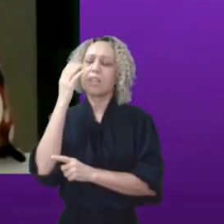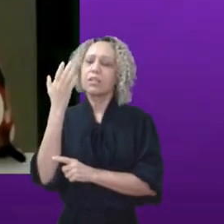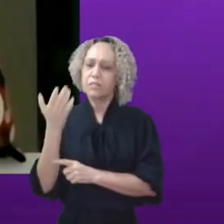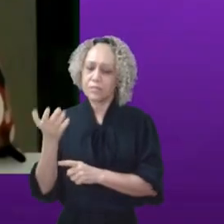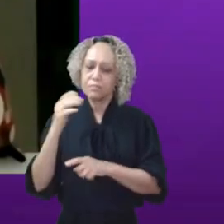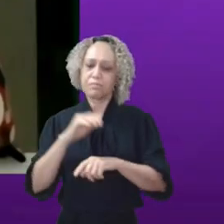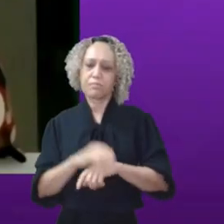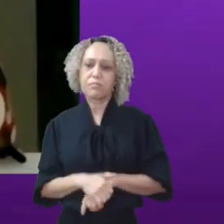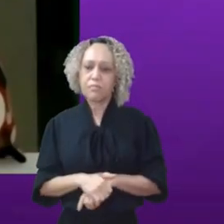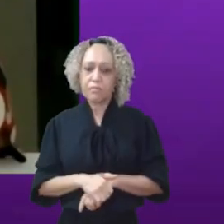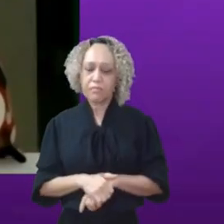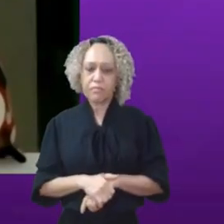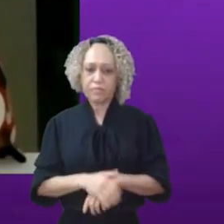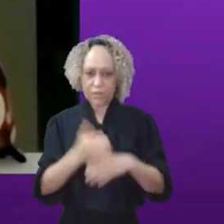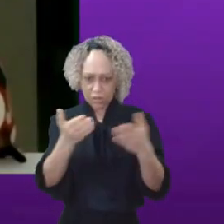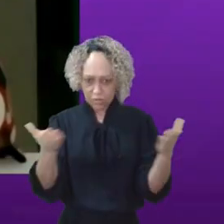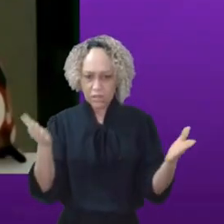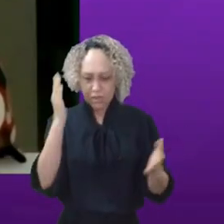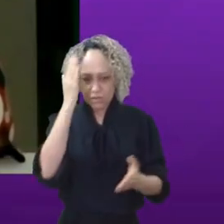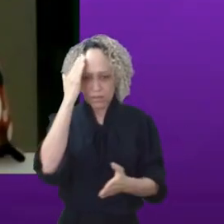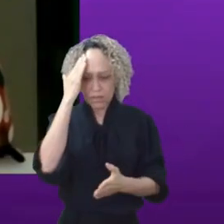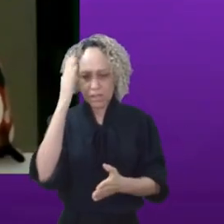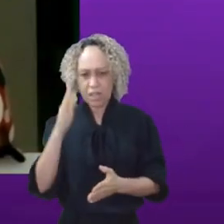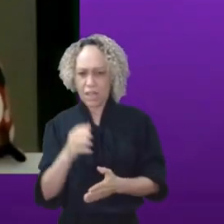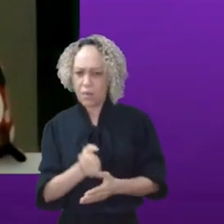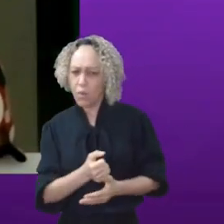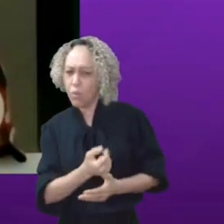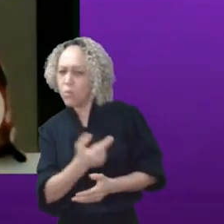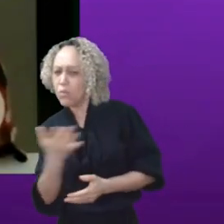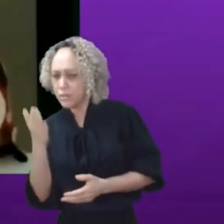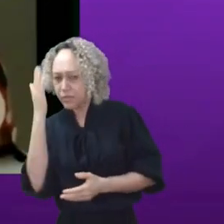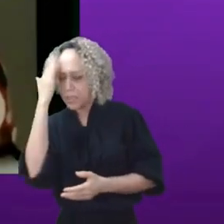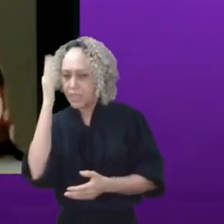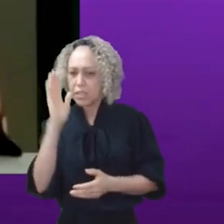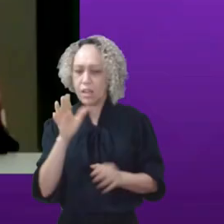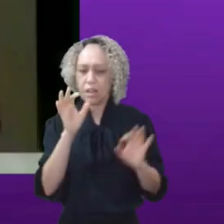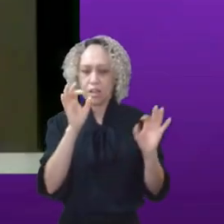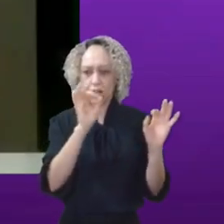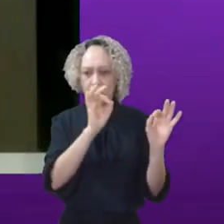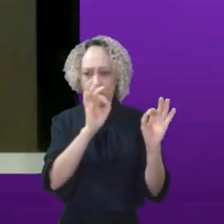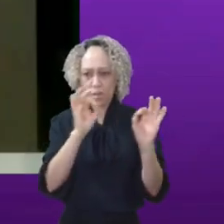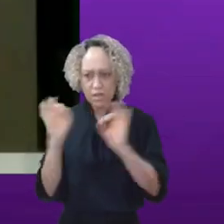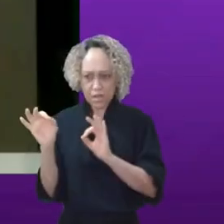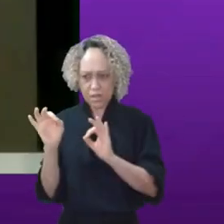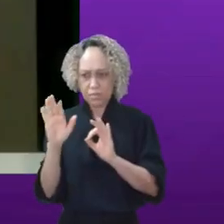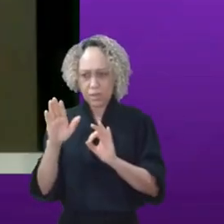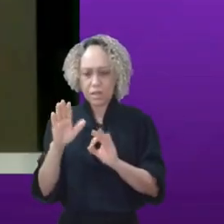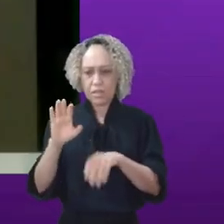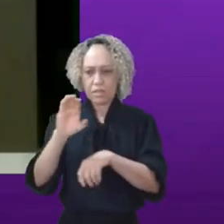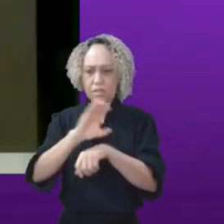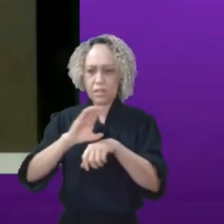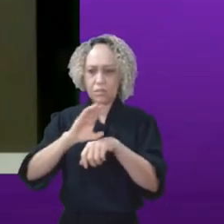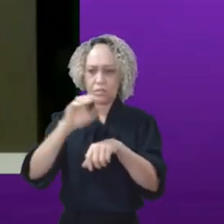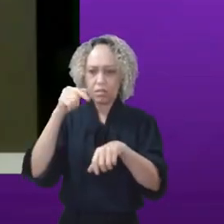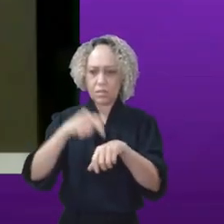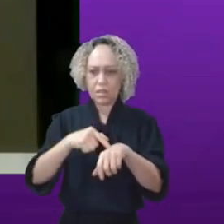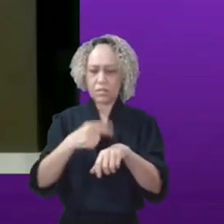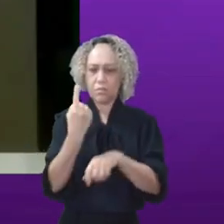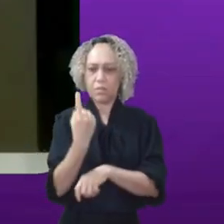né? Vocês devem saber, muitas de vocês acompanharam, mas na Constituição